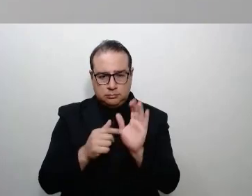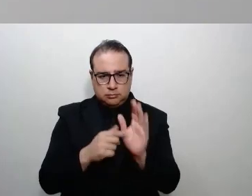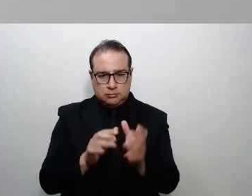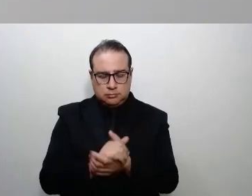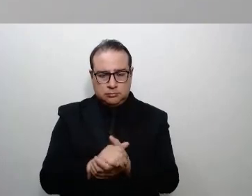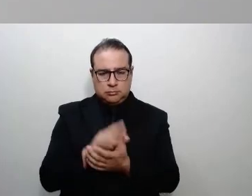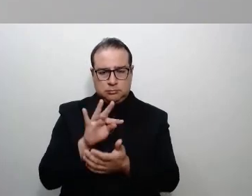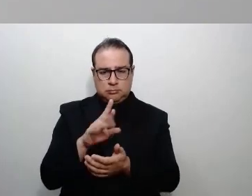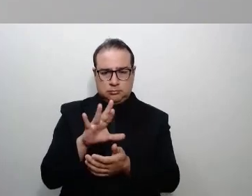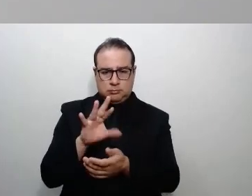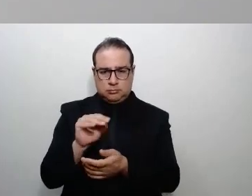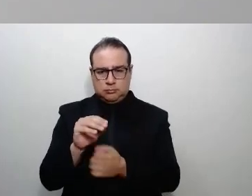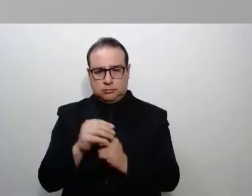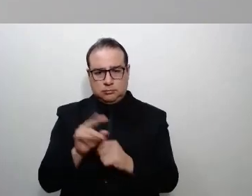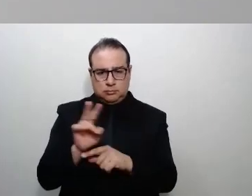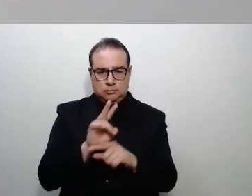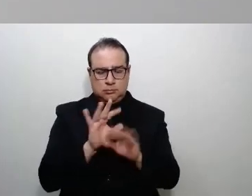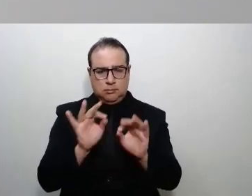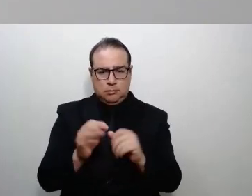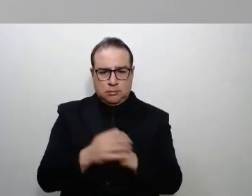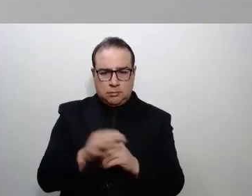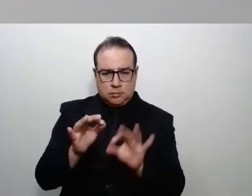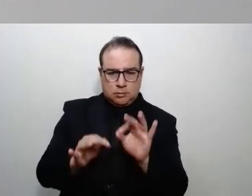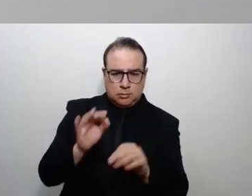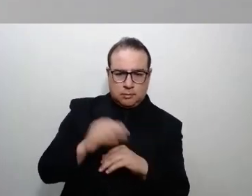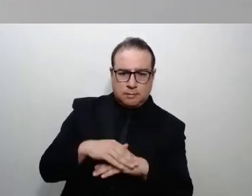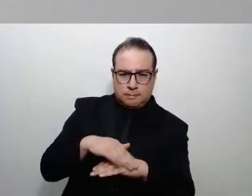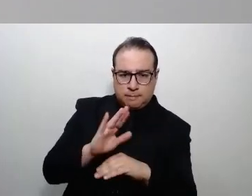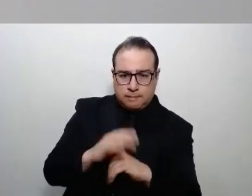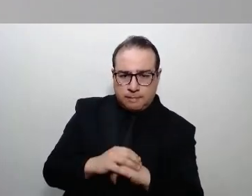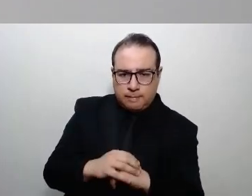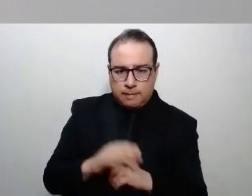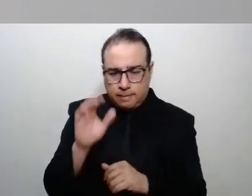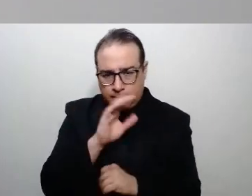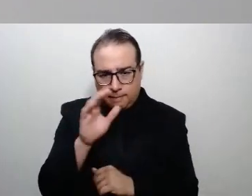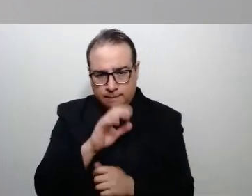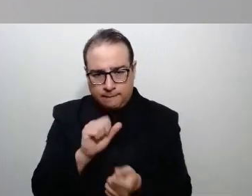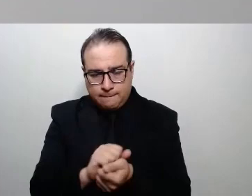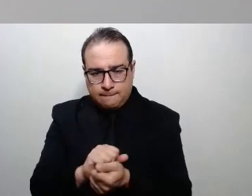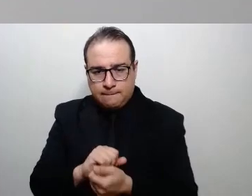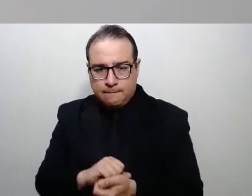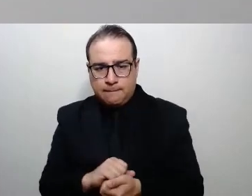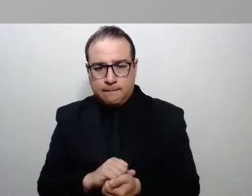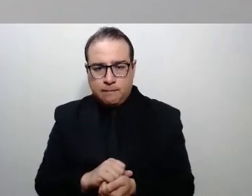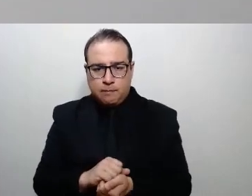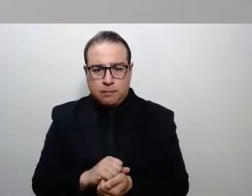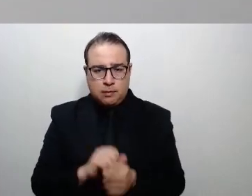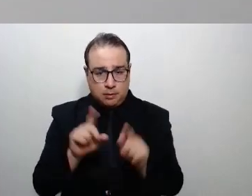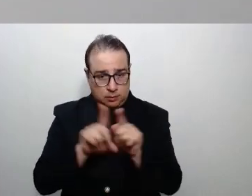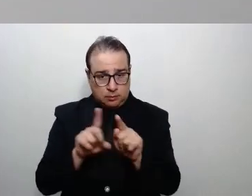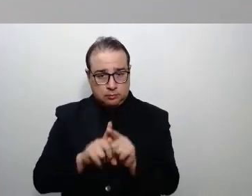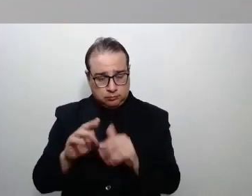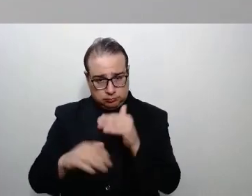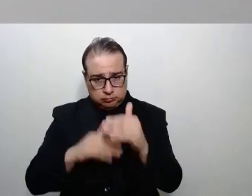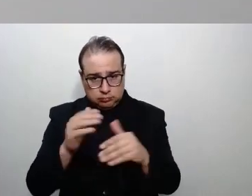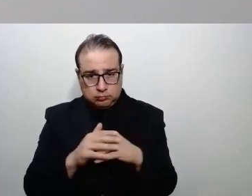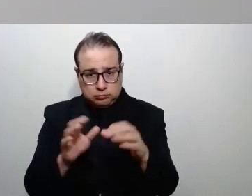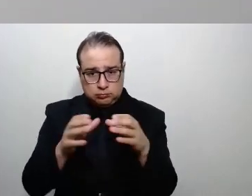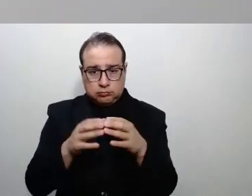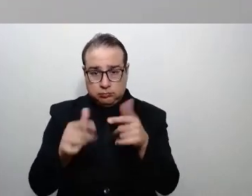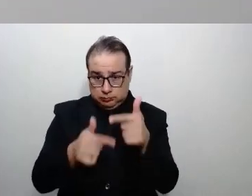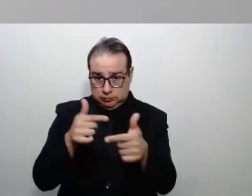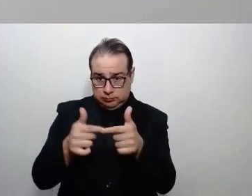um monitoramento para serem julgadas com mais rapidez né também desenvolvemos um grupo de trabalho